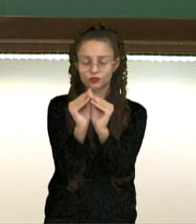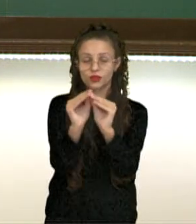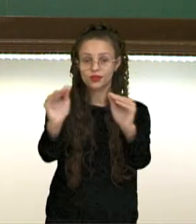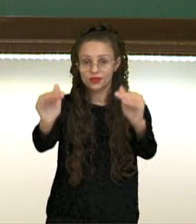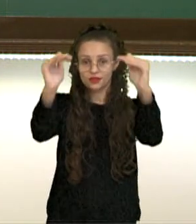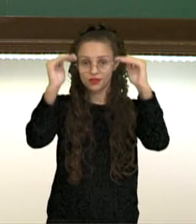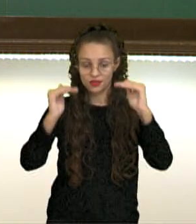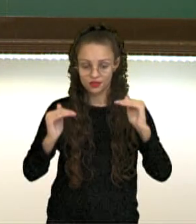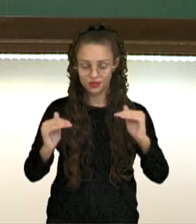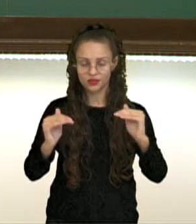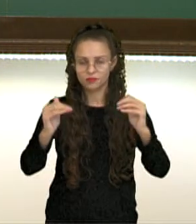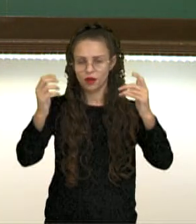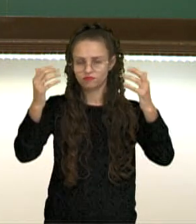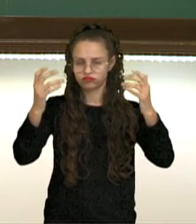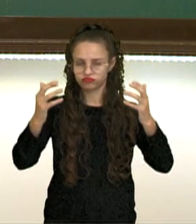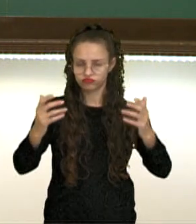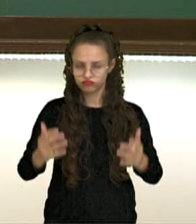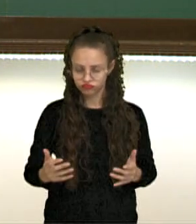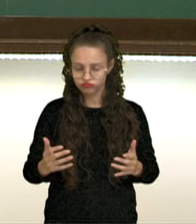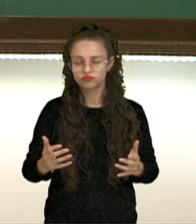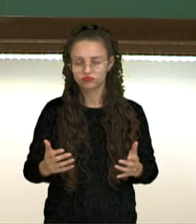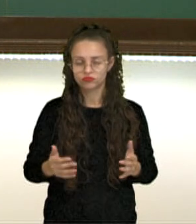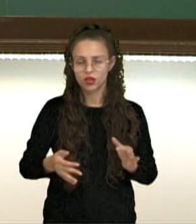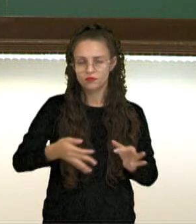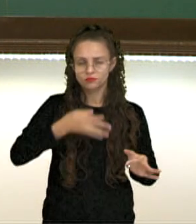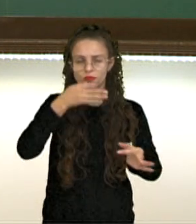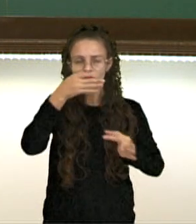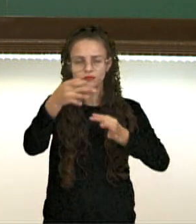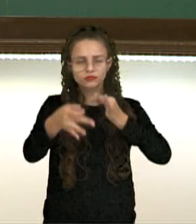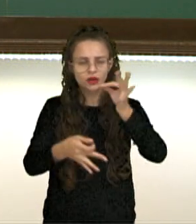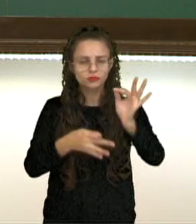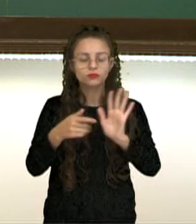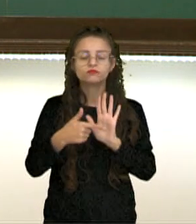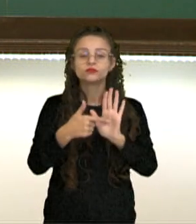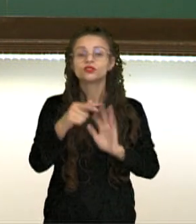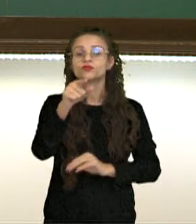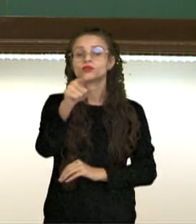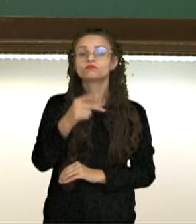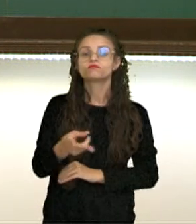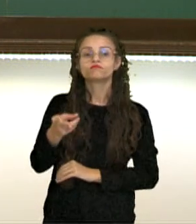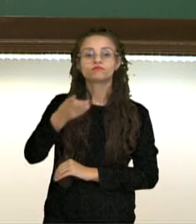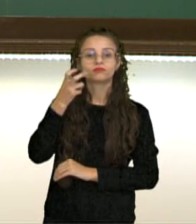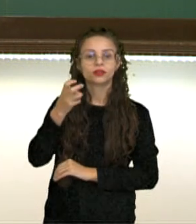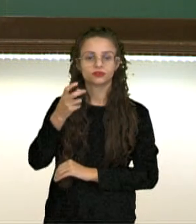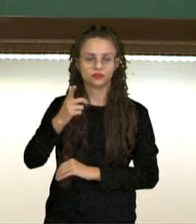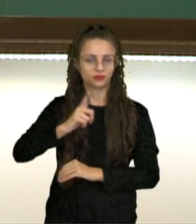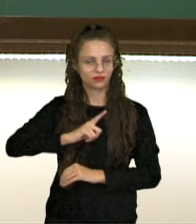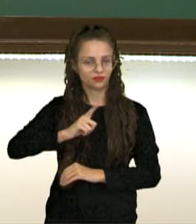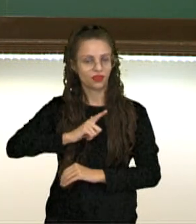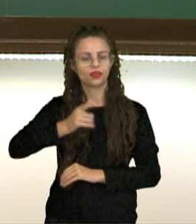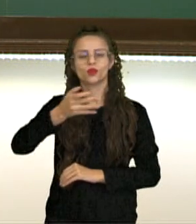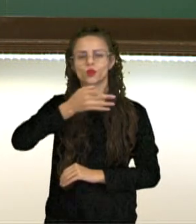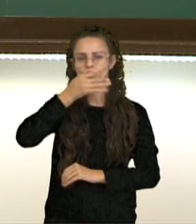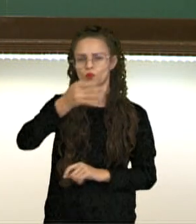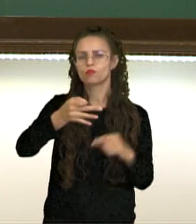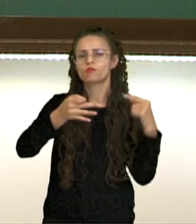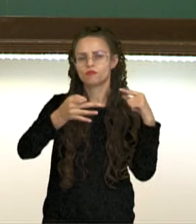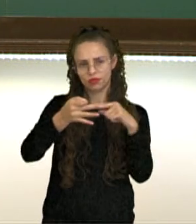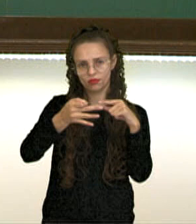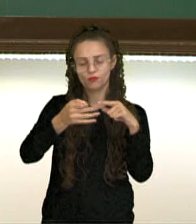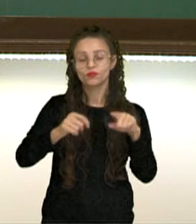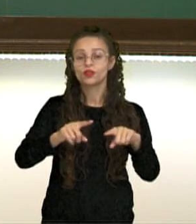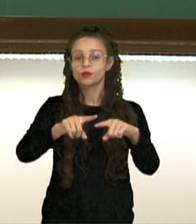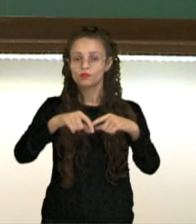depois, quando vão se apresentando os argumentos, você vai perceber que vai ter a opinião. Por isso,